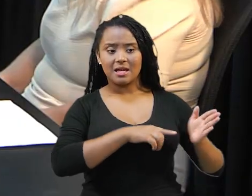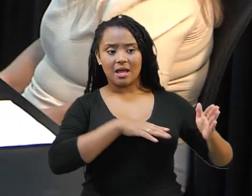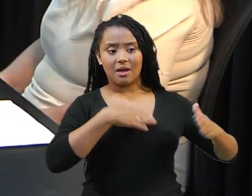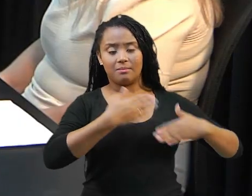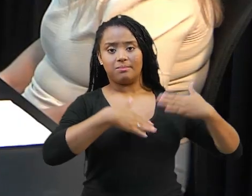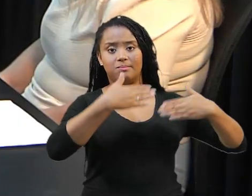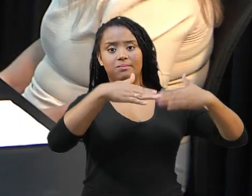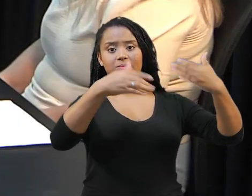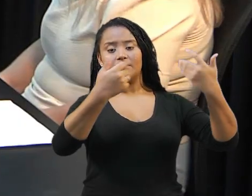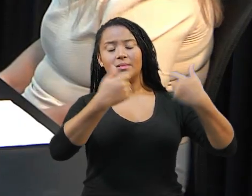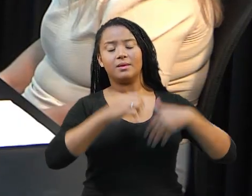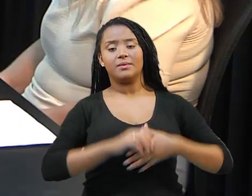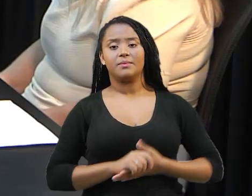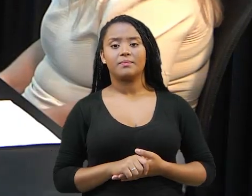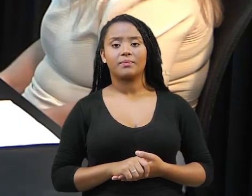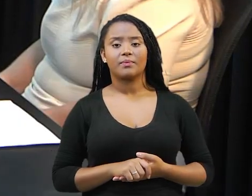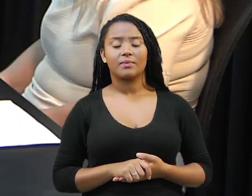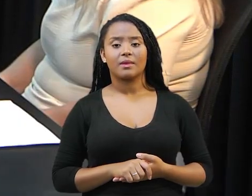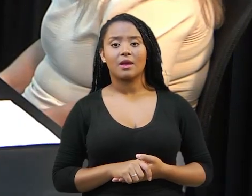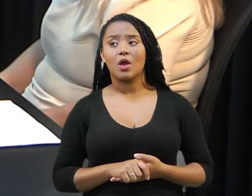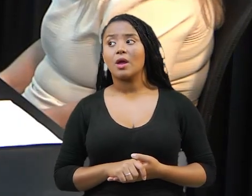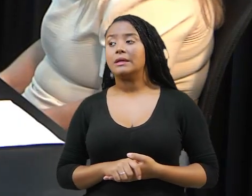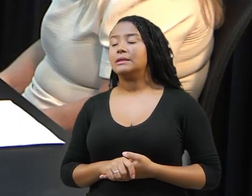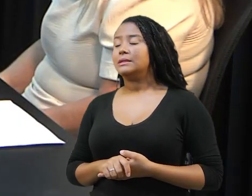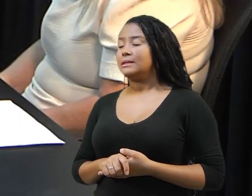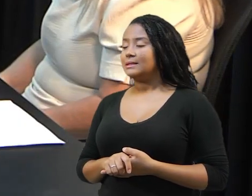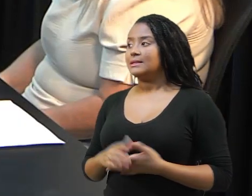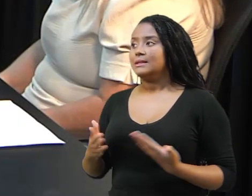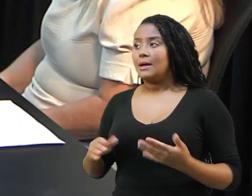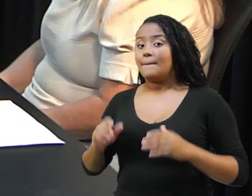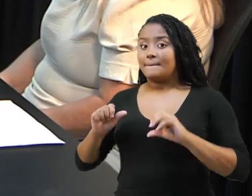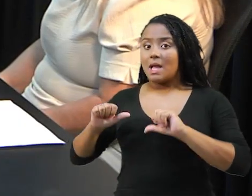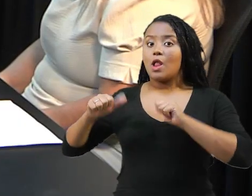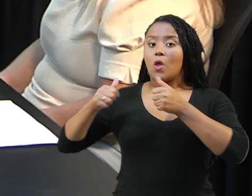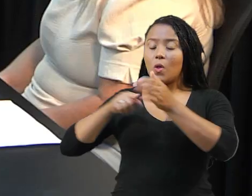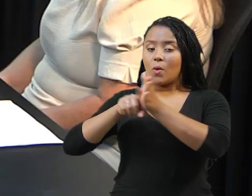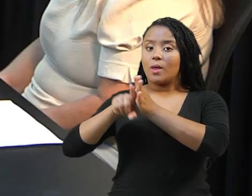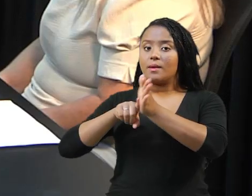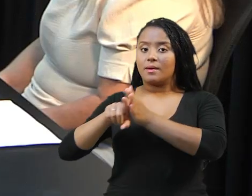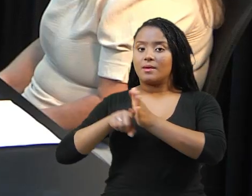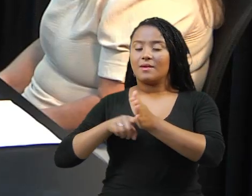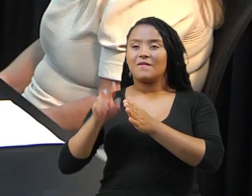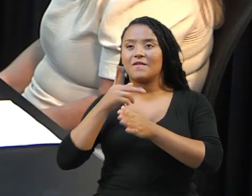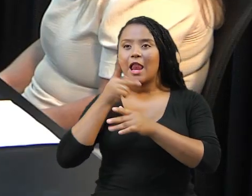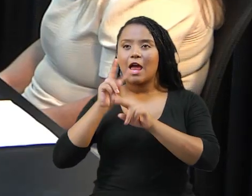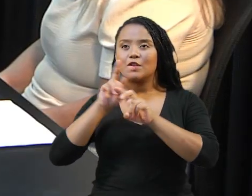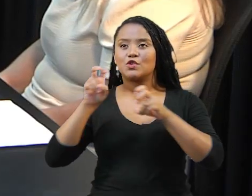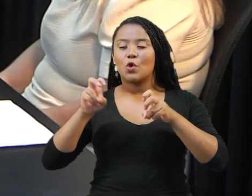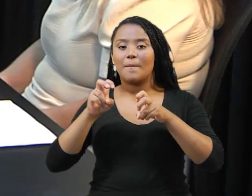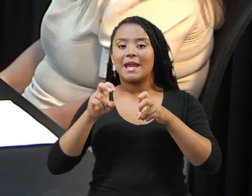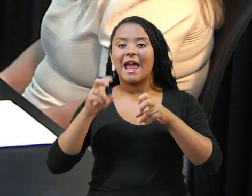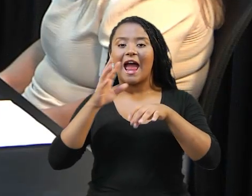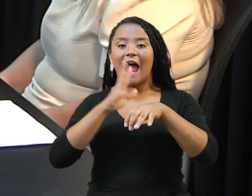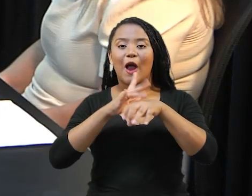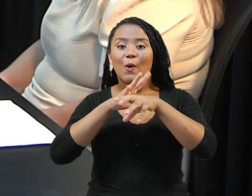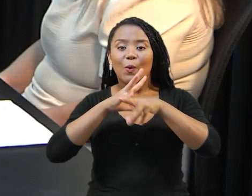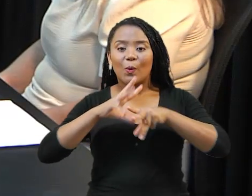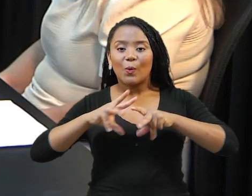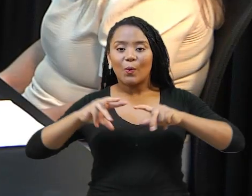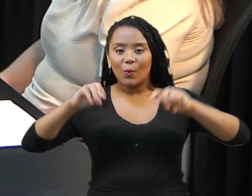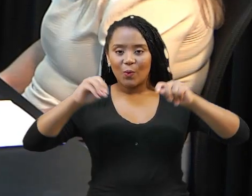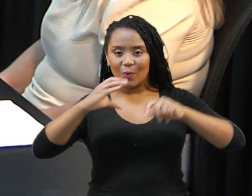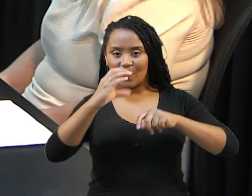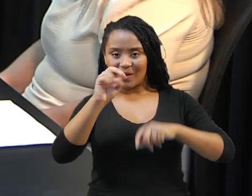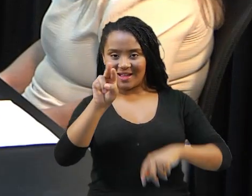um otimismo em relação a ele? Melhorou muito, né? Falar em cura ainda eu acho que está um pouco distante. Eu acho